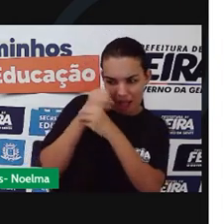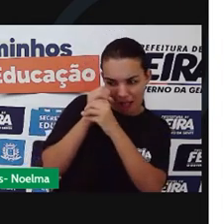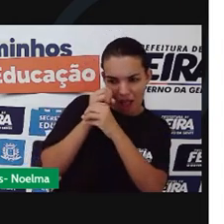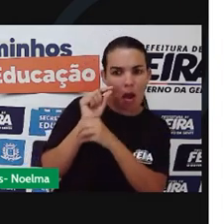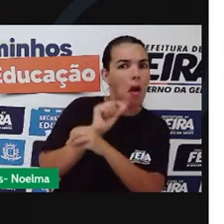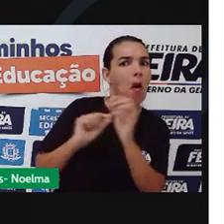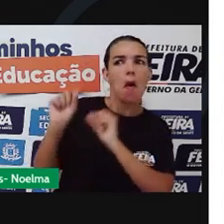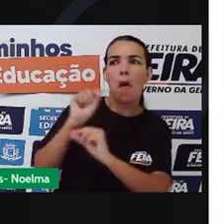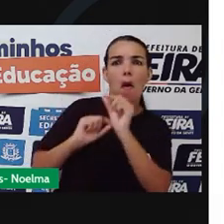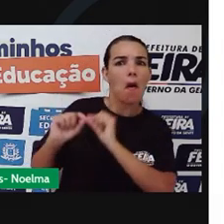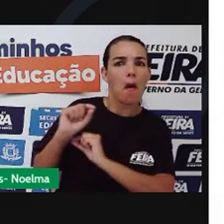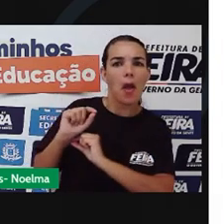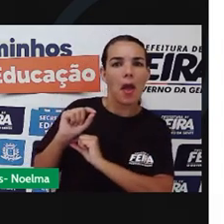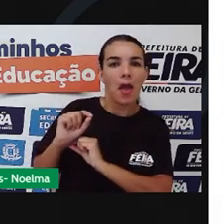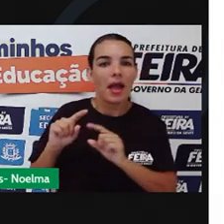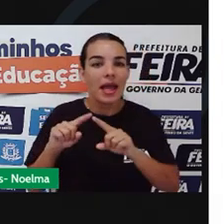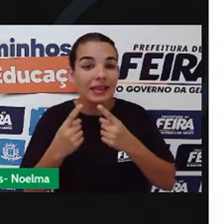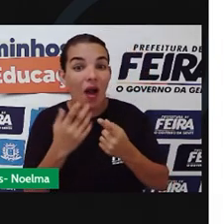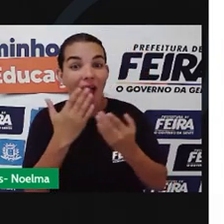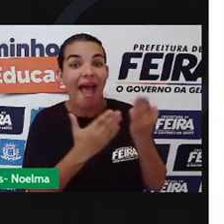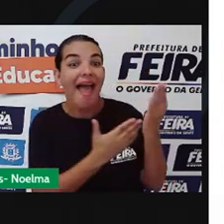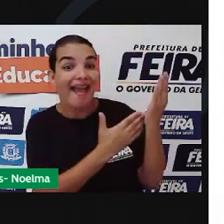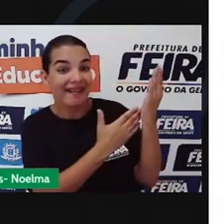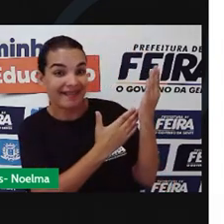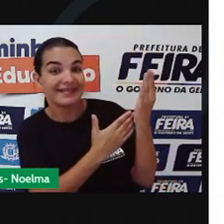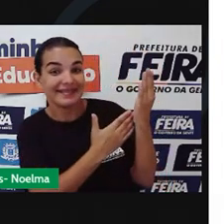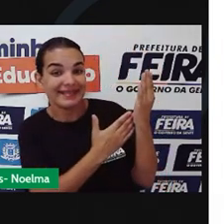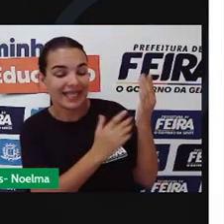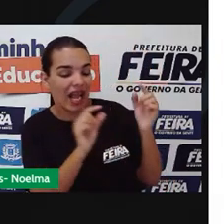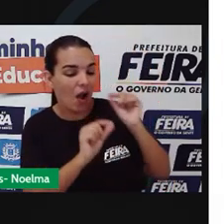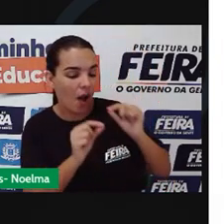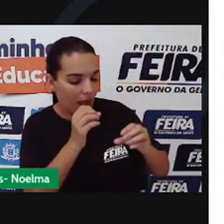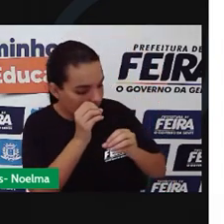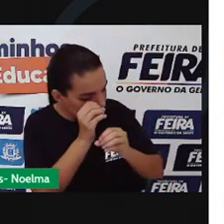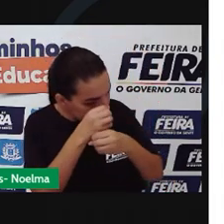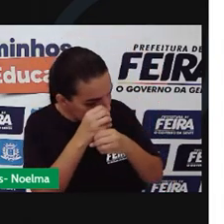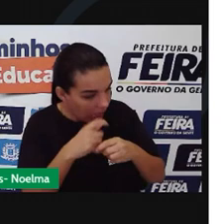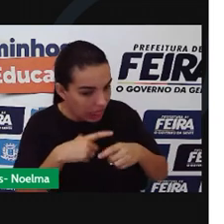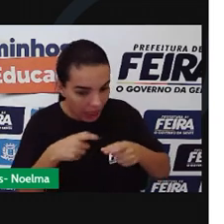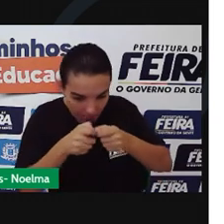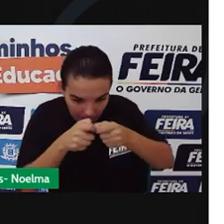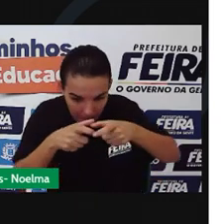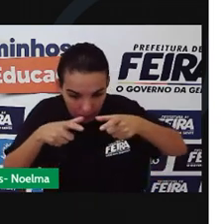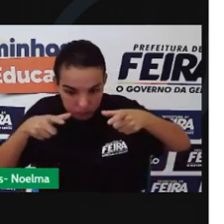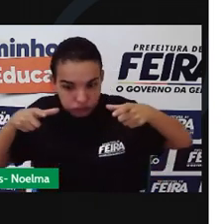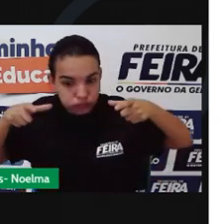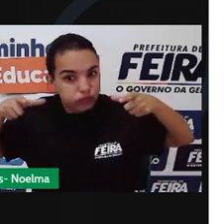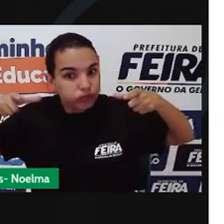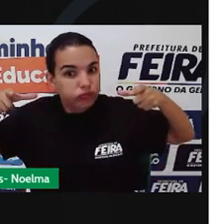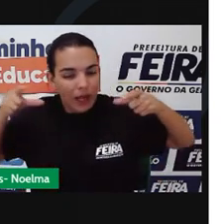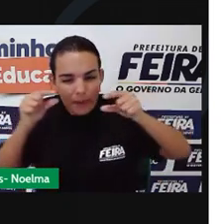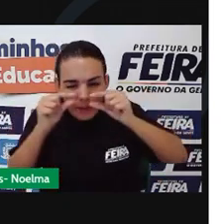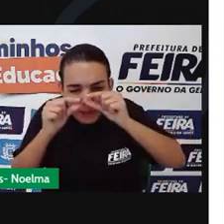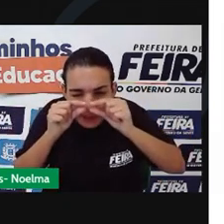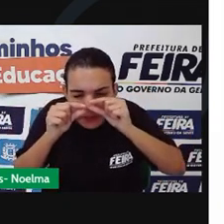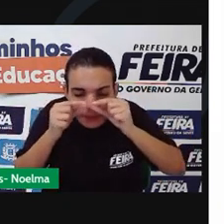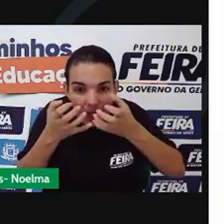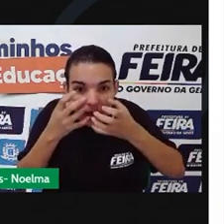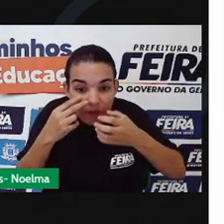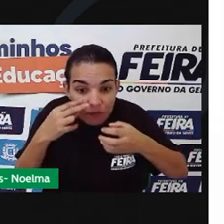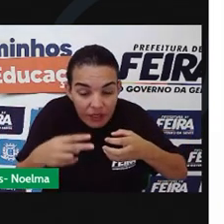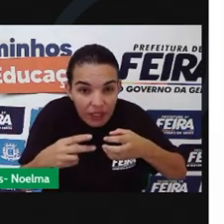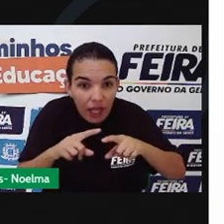O que é isso é isso Que aparelho aqui ele possui várias lentes que aumentam a imagem daquilo que queremos